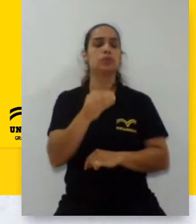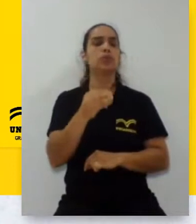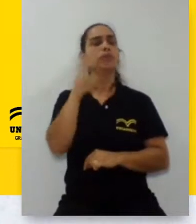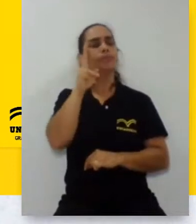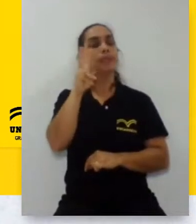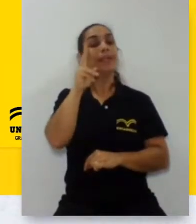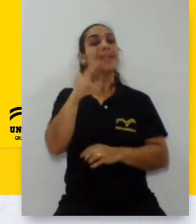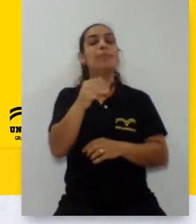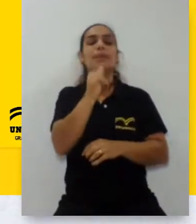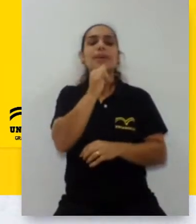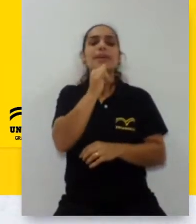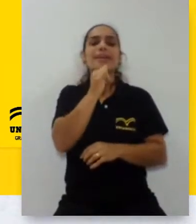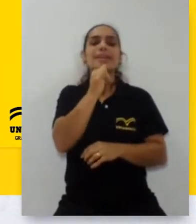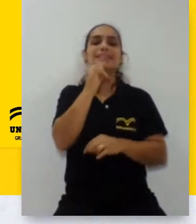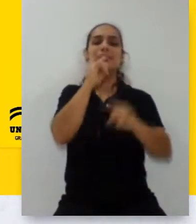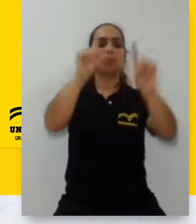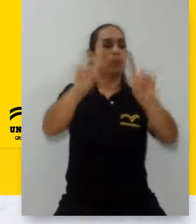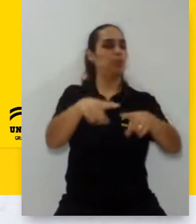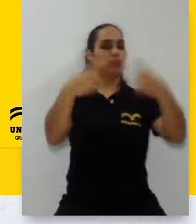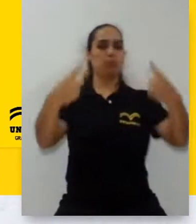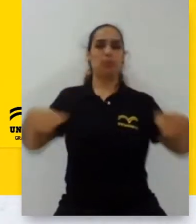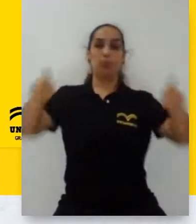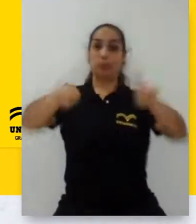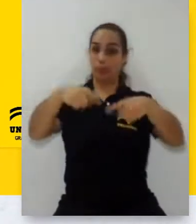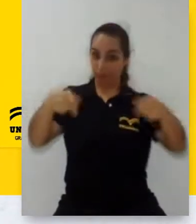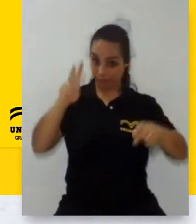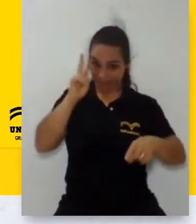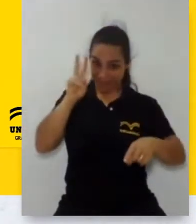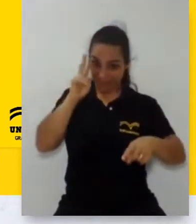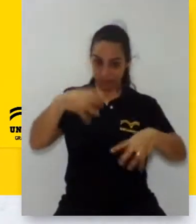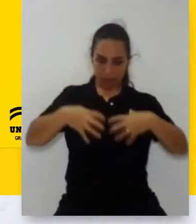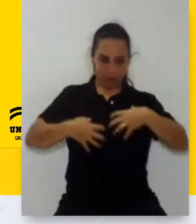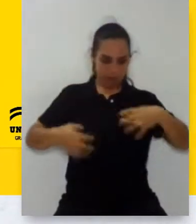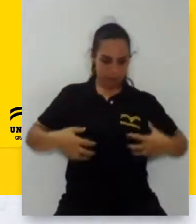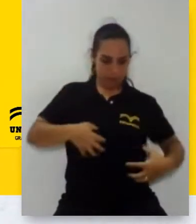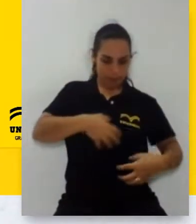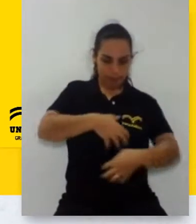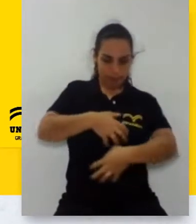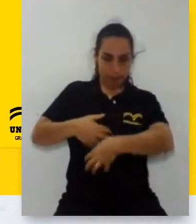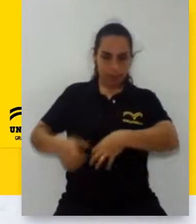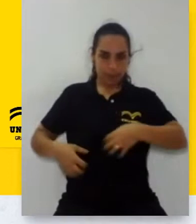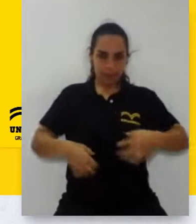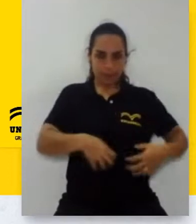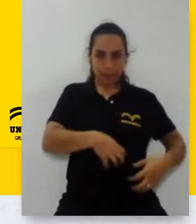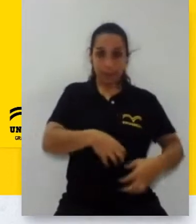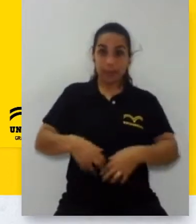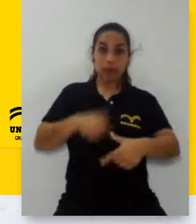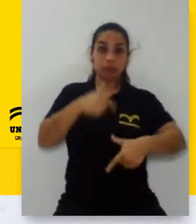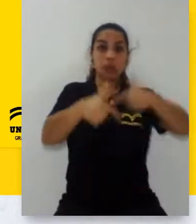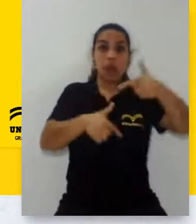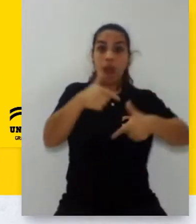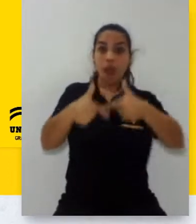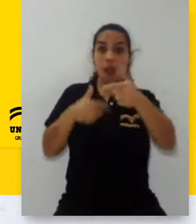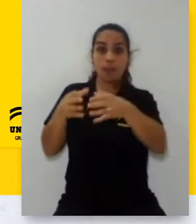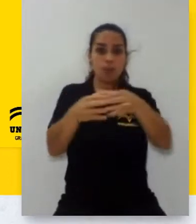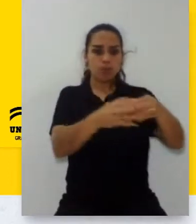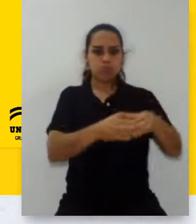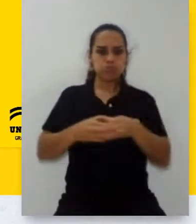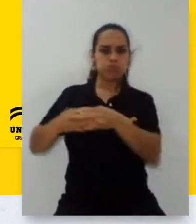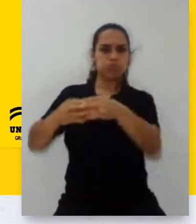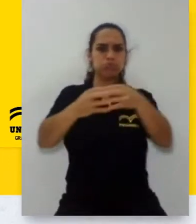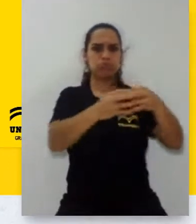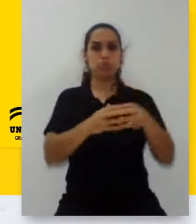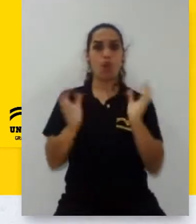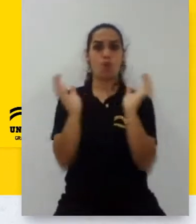da orquestra, né? Então nós temos nossos órgãos, nosso corpo tendo que trabalhar em sintonia. Então, se